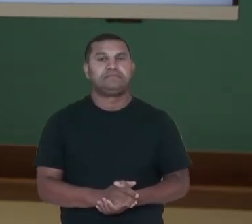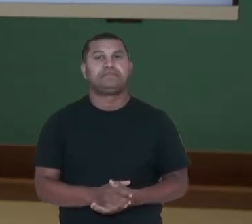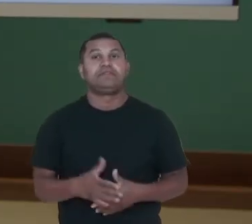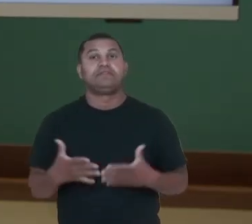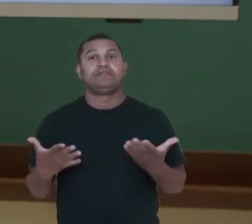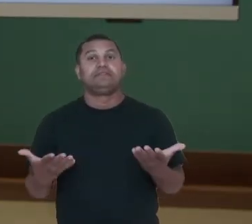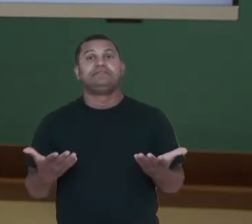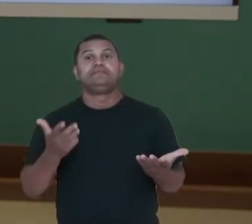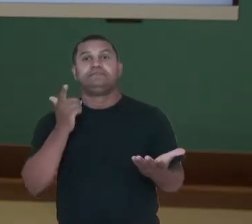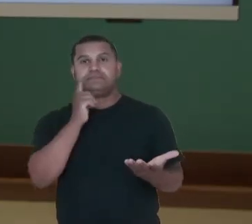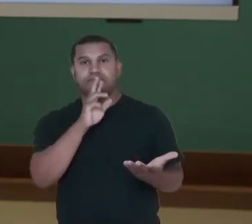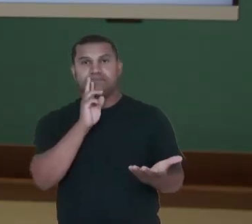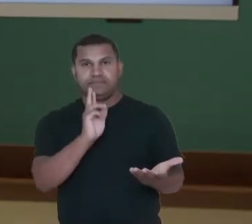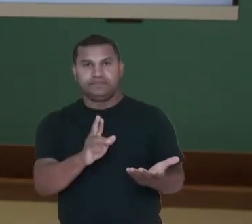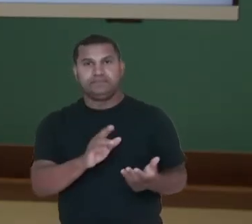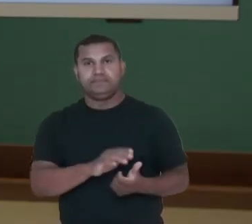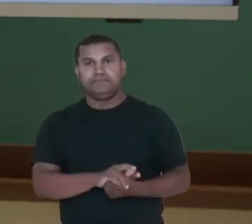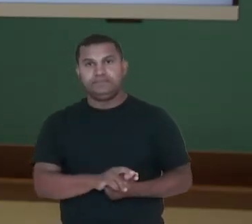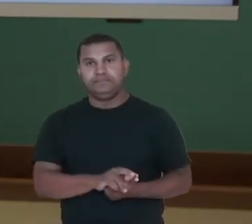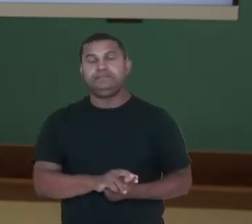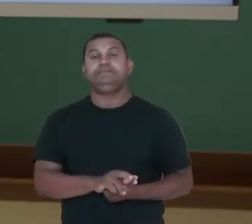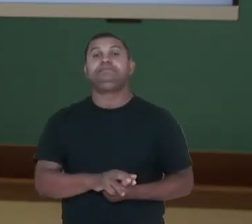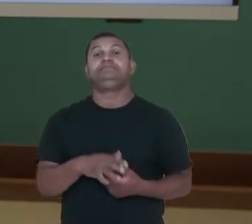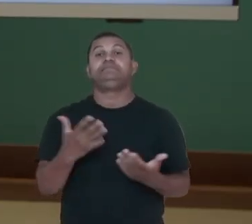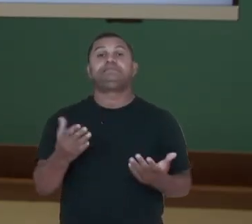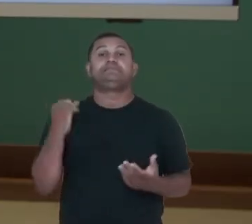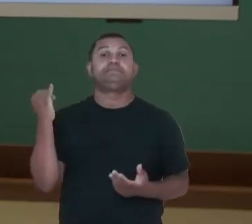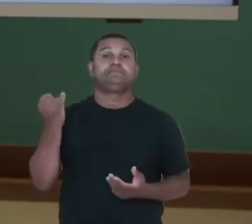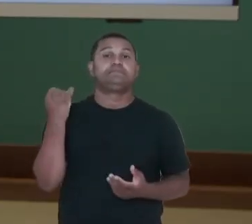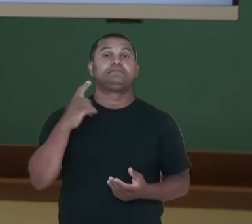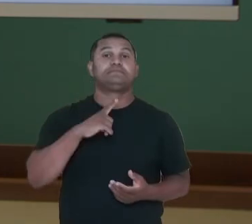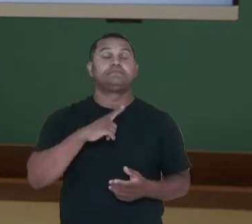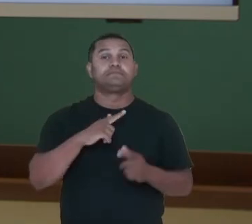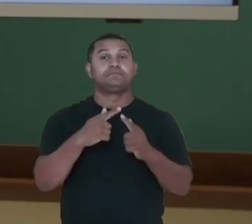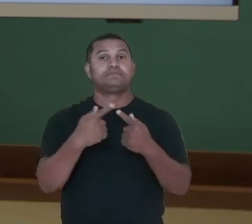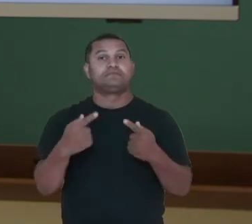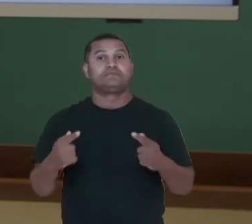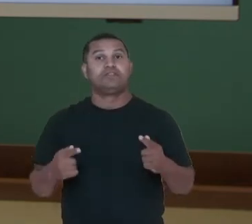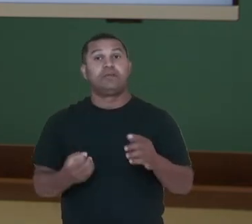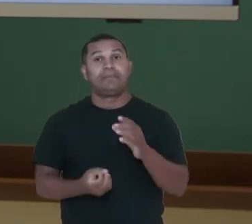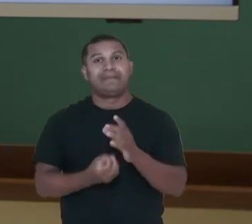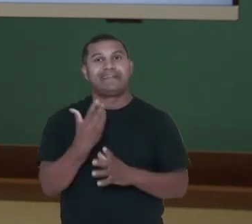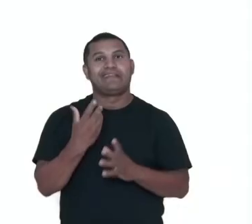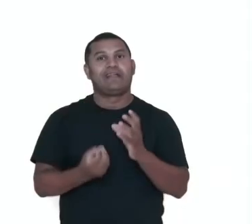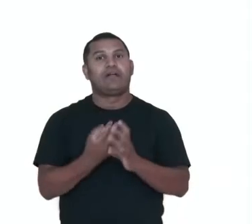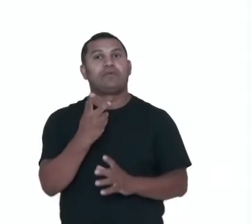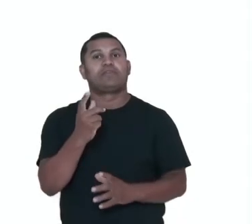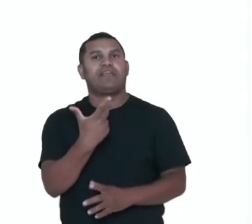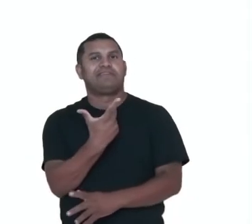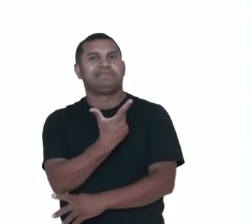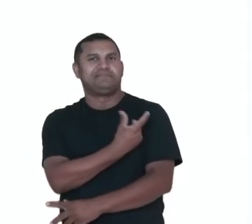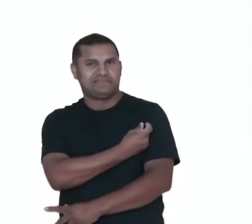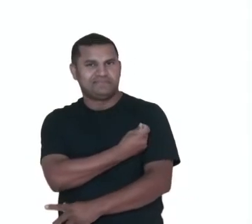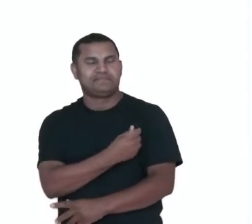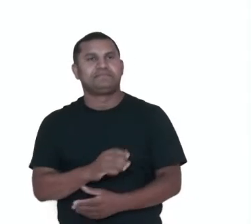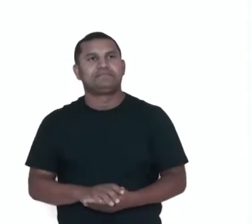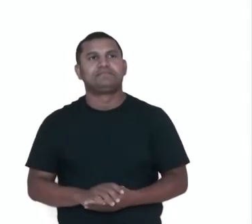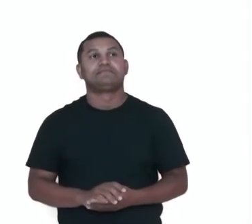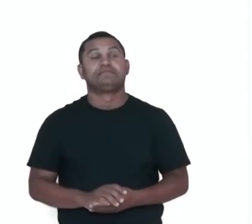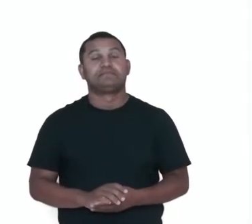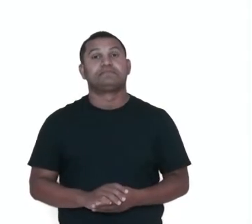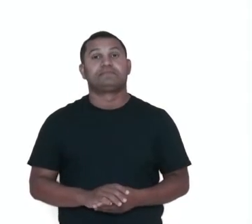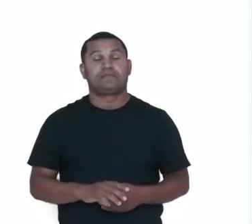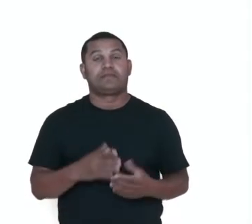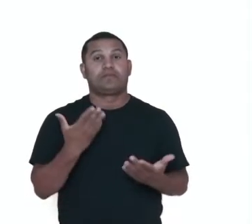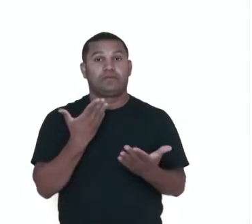E aí, gente, qual que é a importância da genética para produzir vacinas? Então, conhecendo a genética